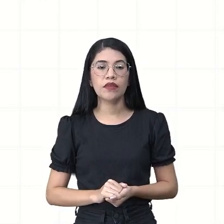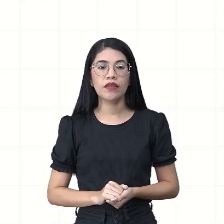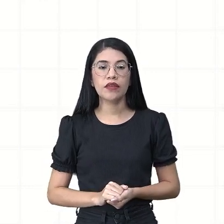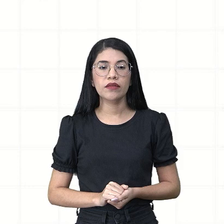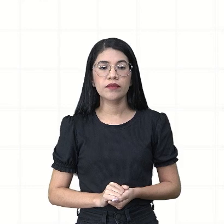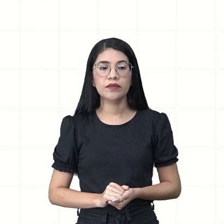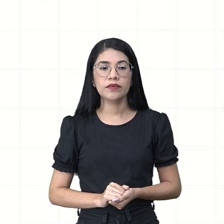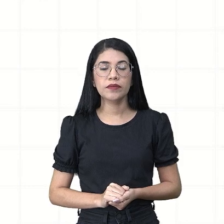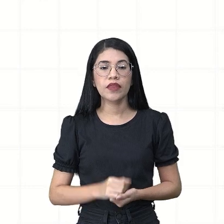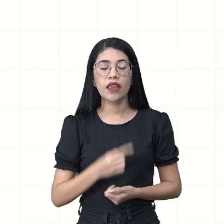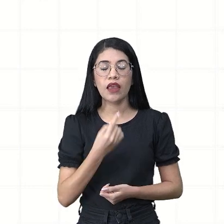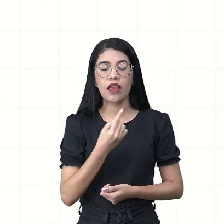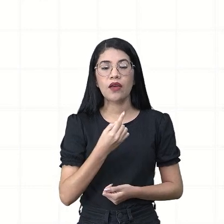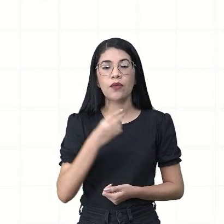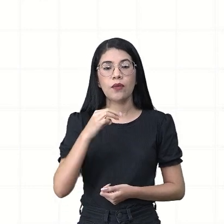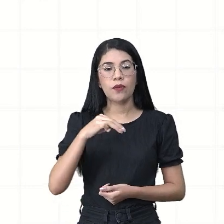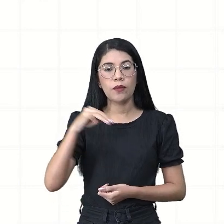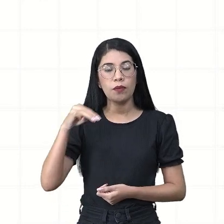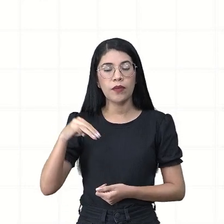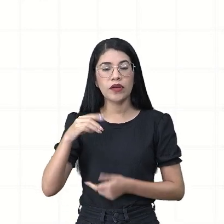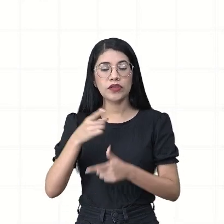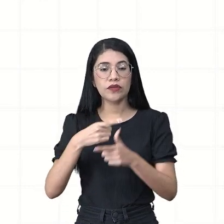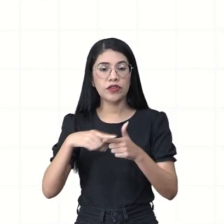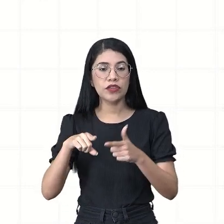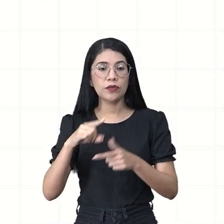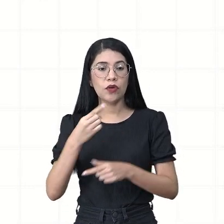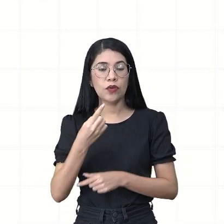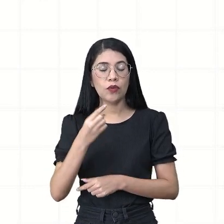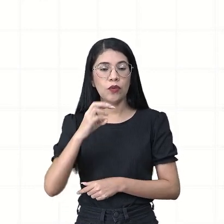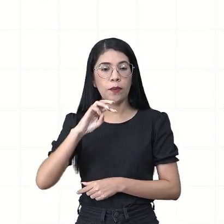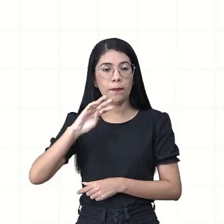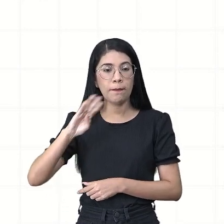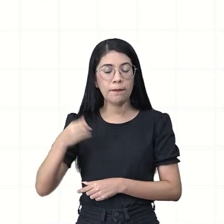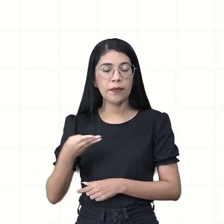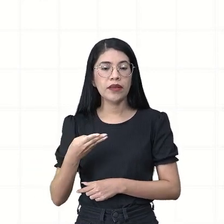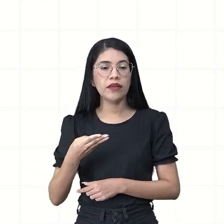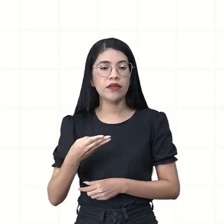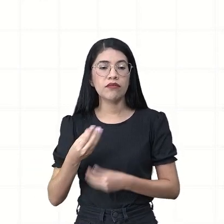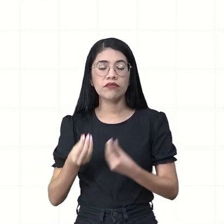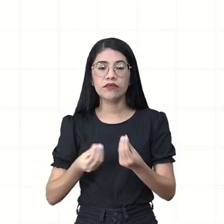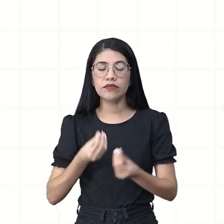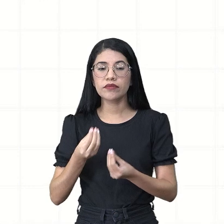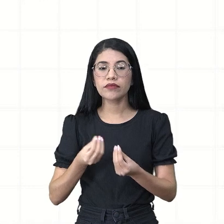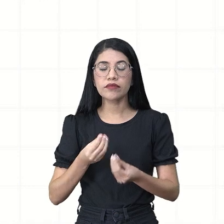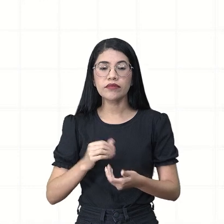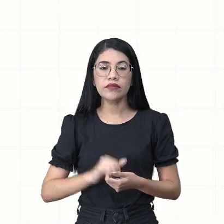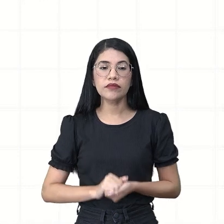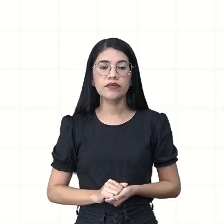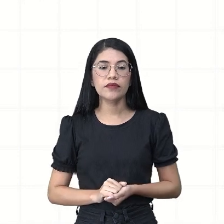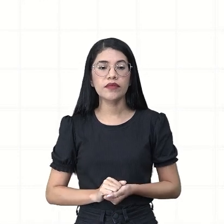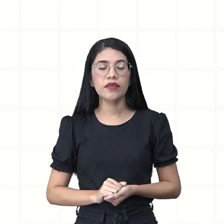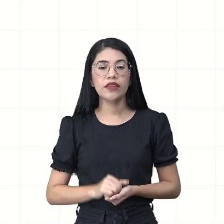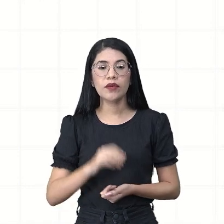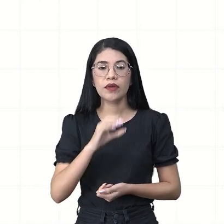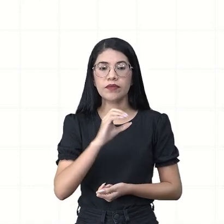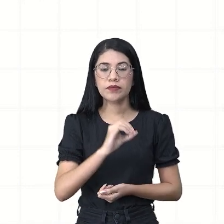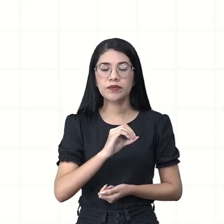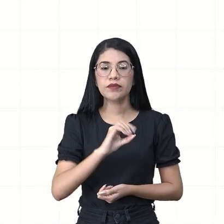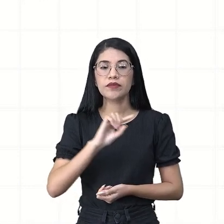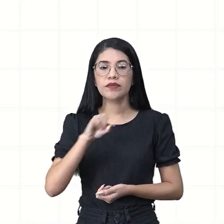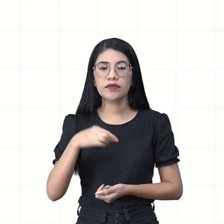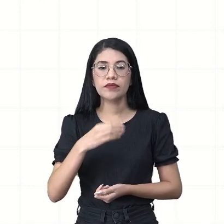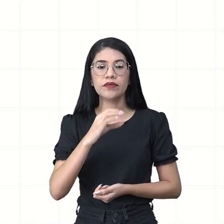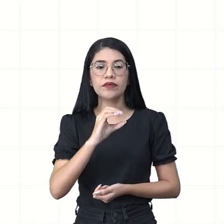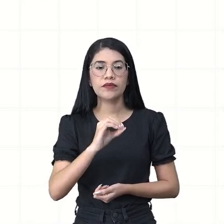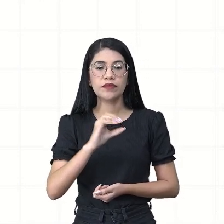o milímetro dividido por 1 milhão de partes. Então, um nanômetro é igual a 1 milionésimo, né? A gente tem isso aqui, ó.